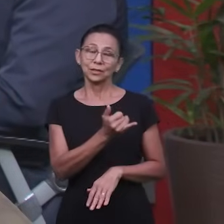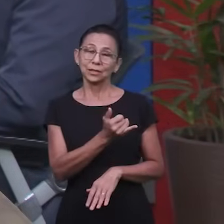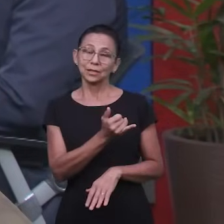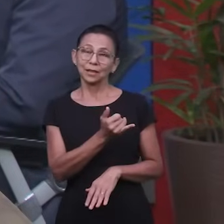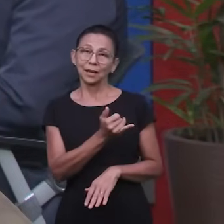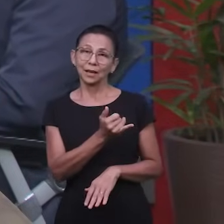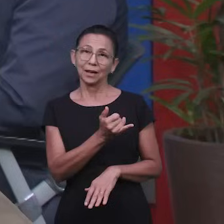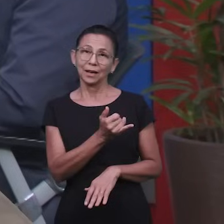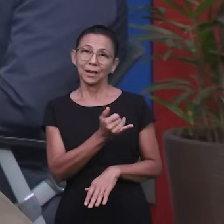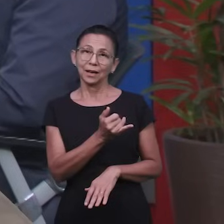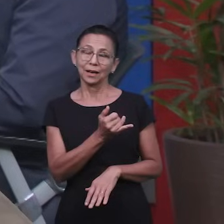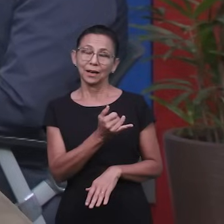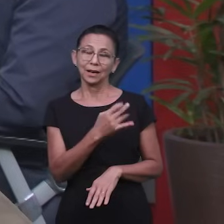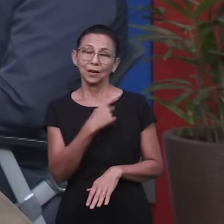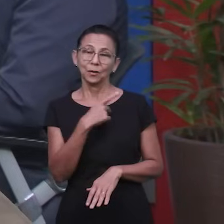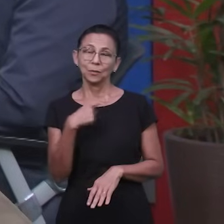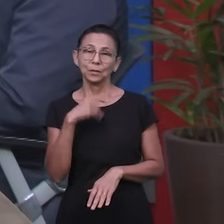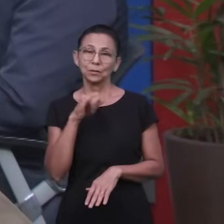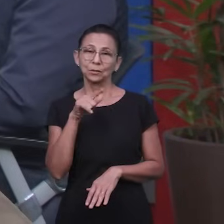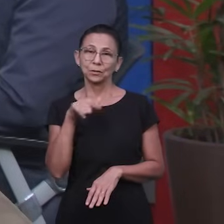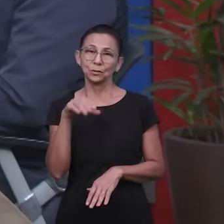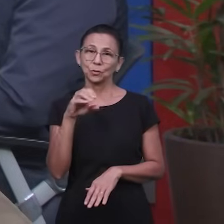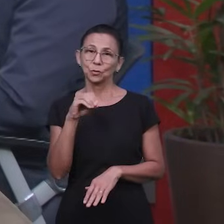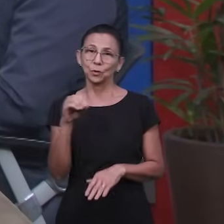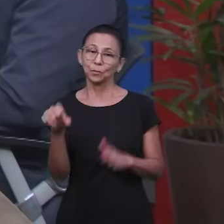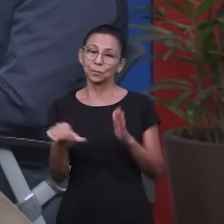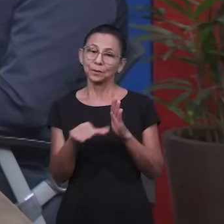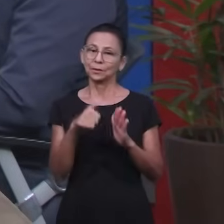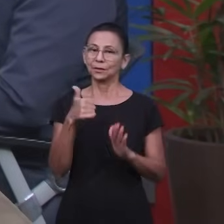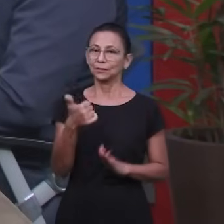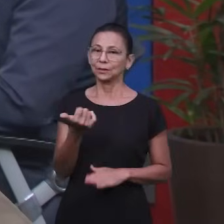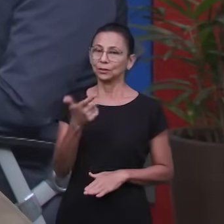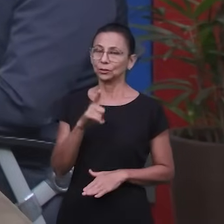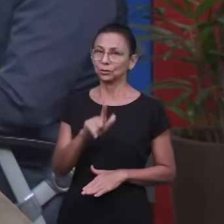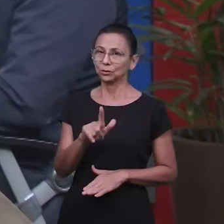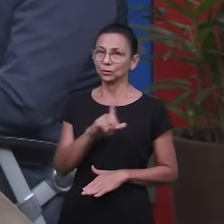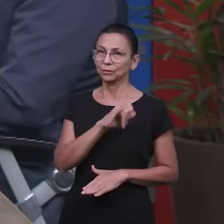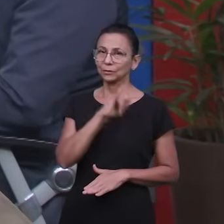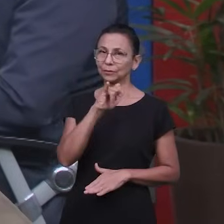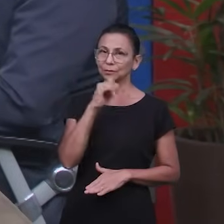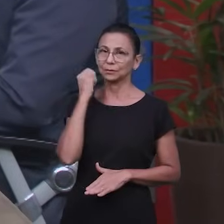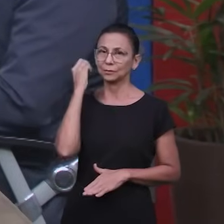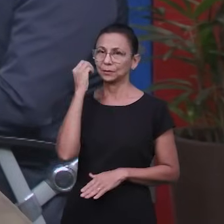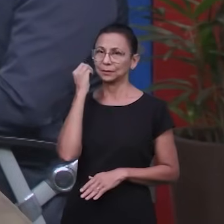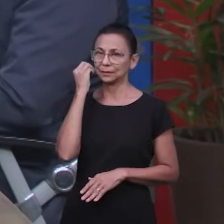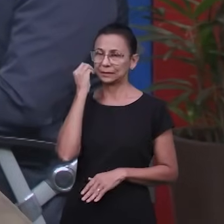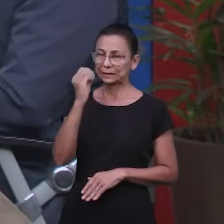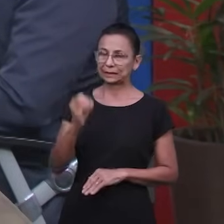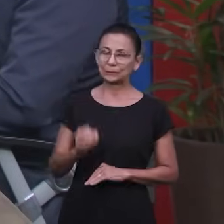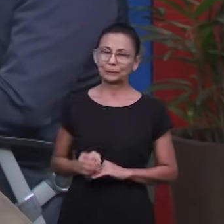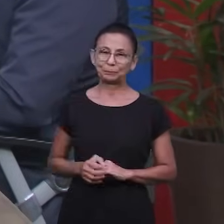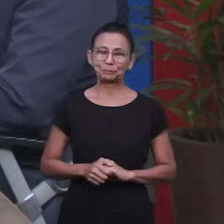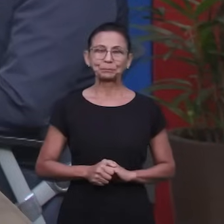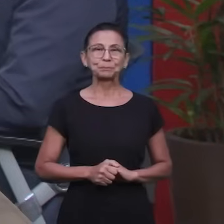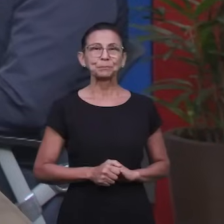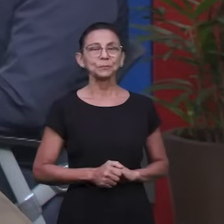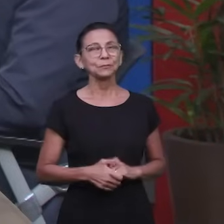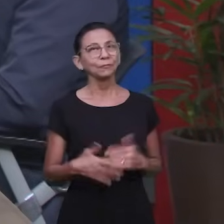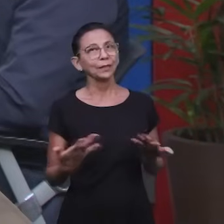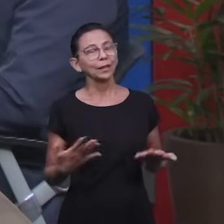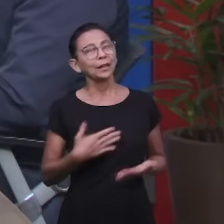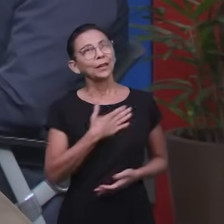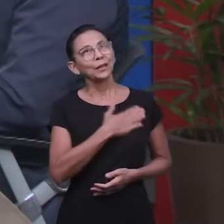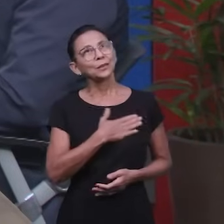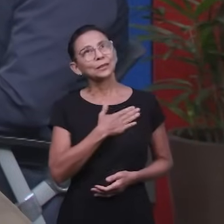vai contar mais uma experiência. Eu até gostaria de falar alguma coisa ligado com a EBD e alguma coisa ligado